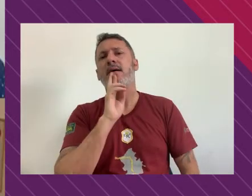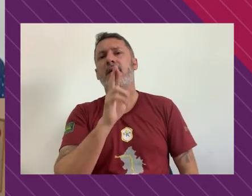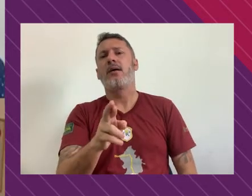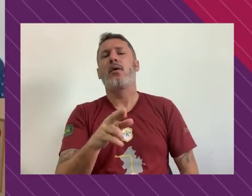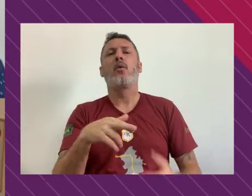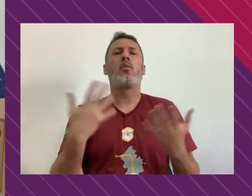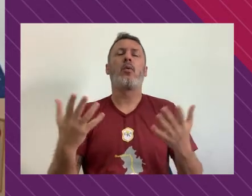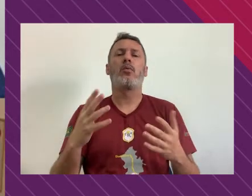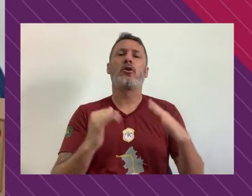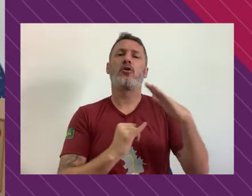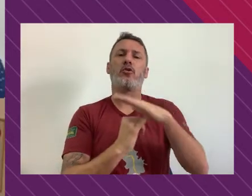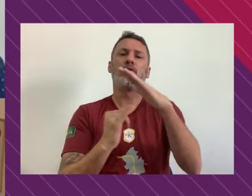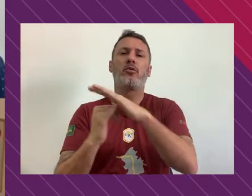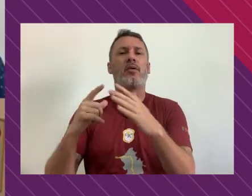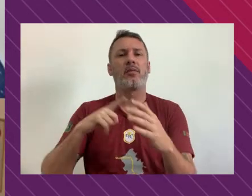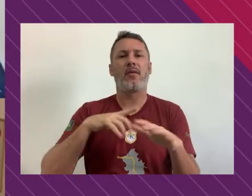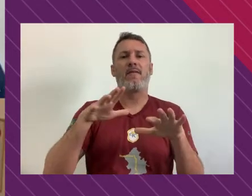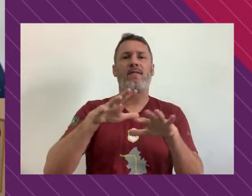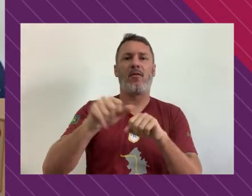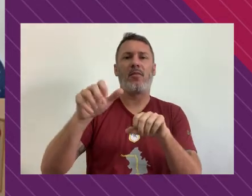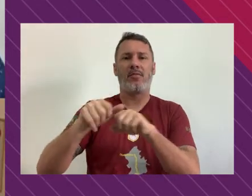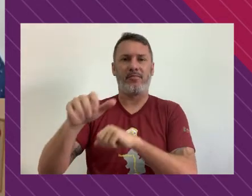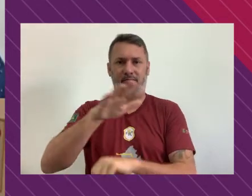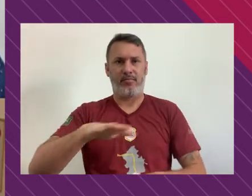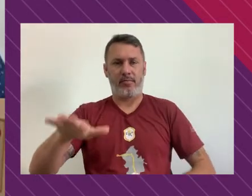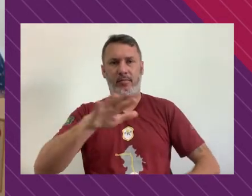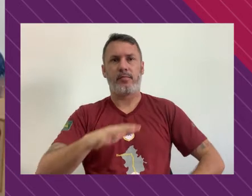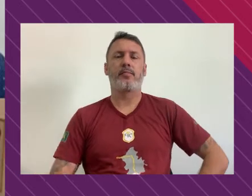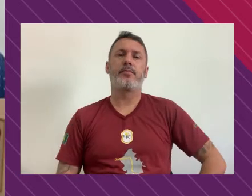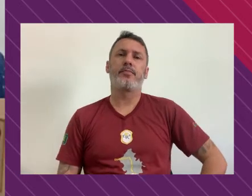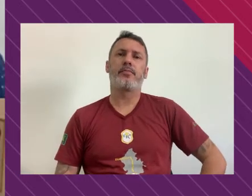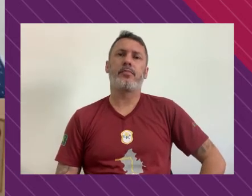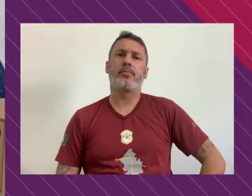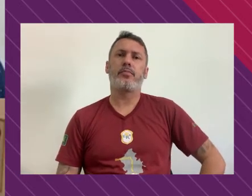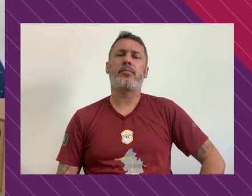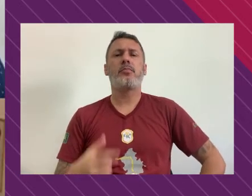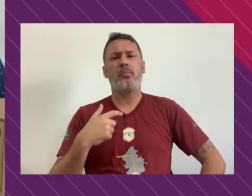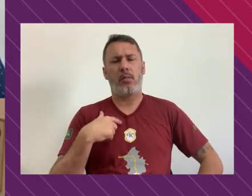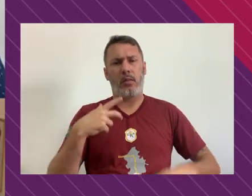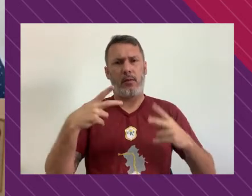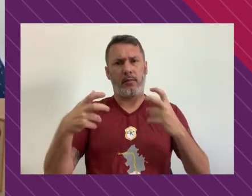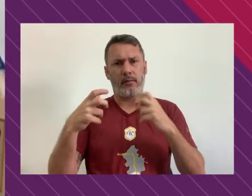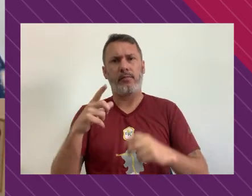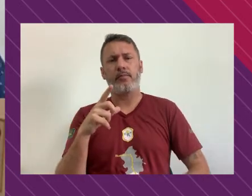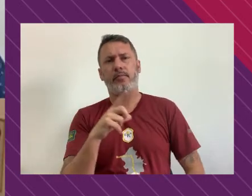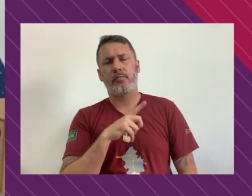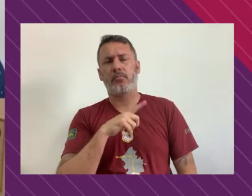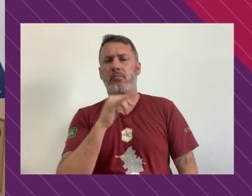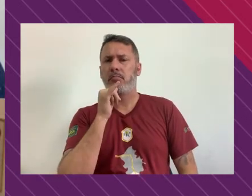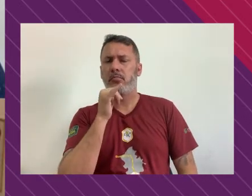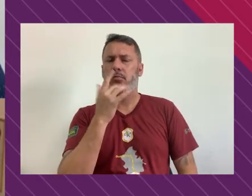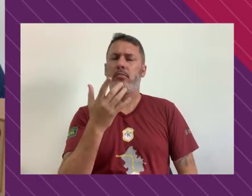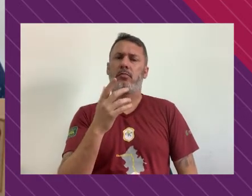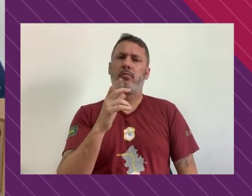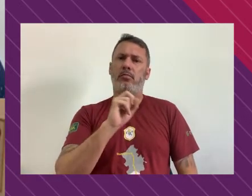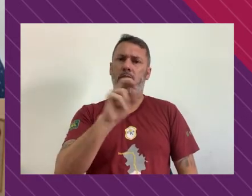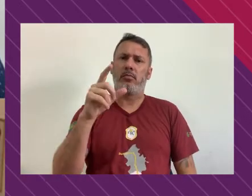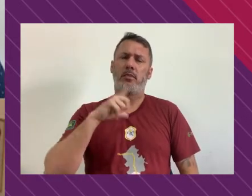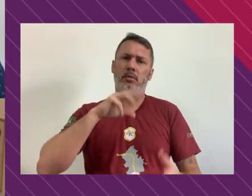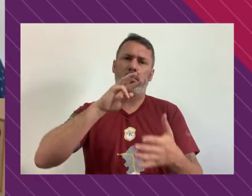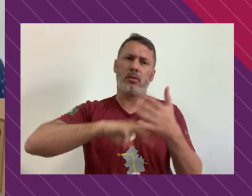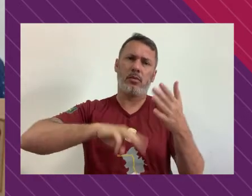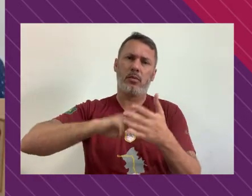também campo de estudo, né? Diretamente das humanidades. Agora, nas áreas tecnológicas, a gente tem o interesse principal